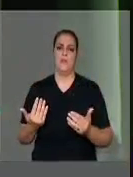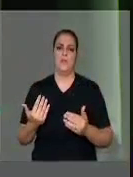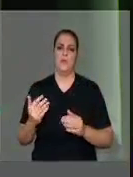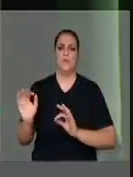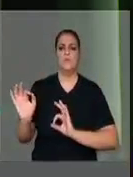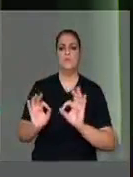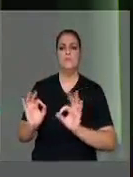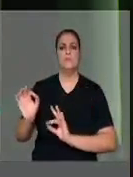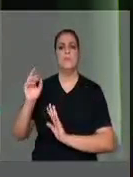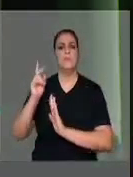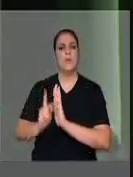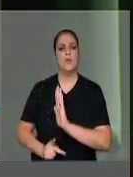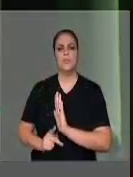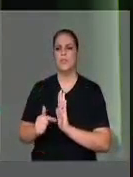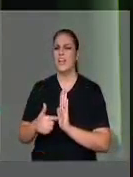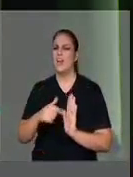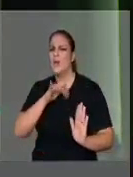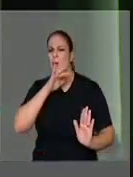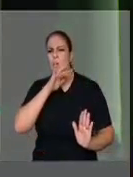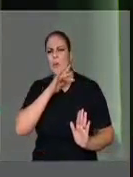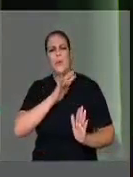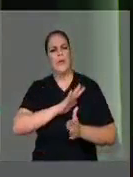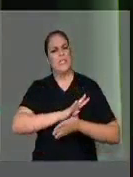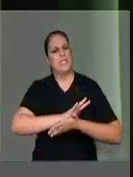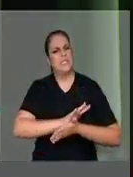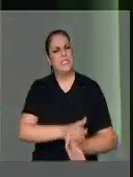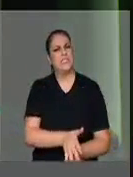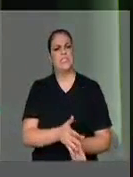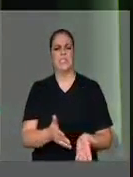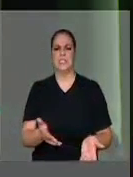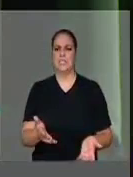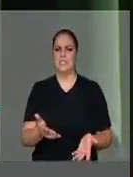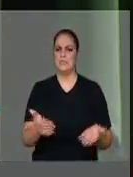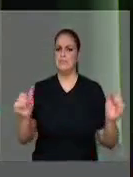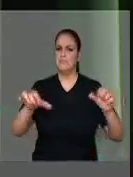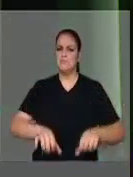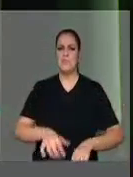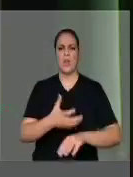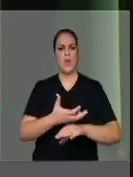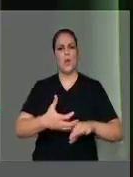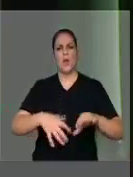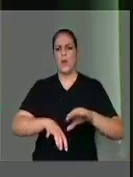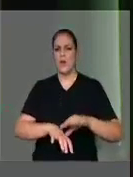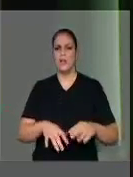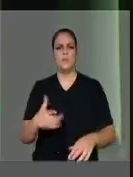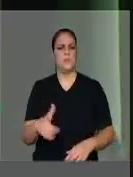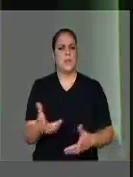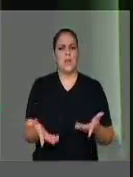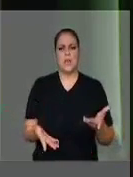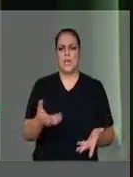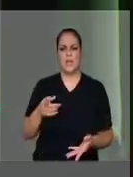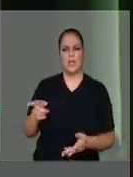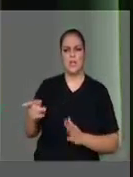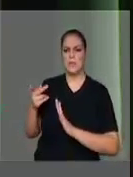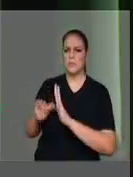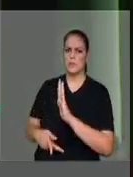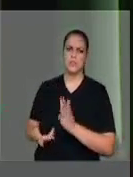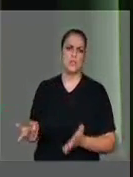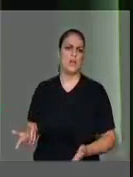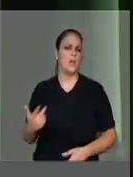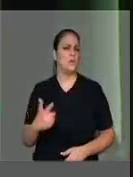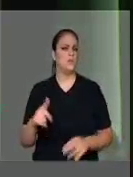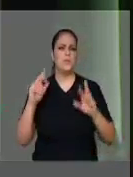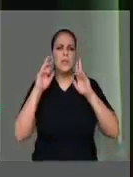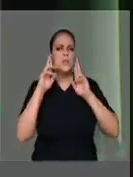projetos tão destrutivos do equilíbrio ecológico e da dignidade